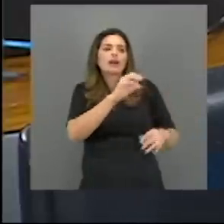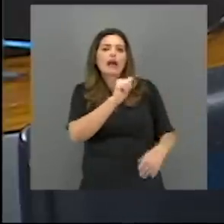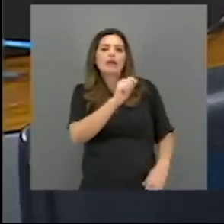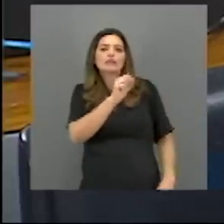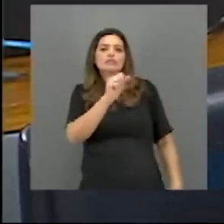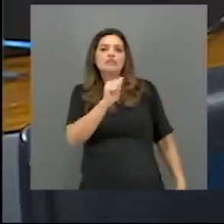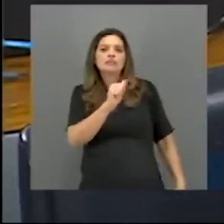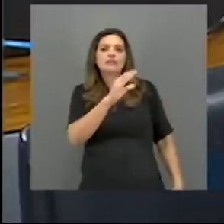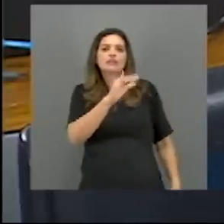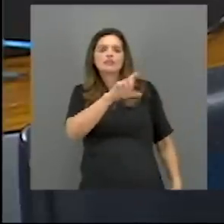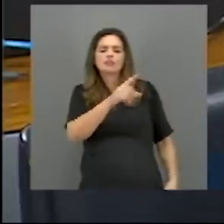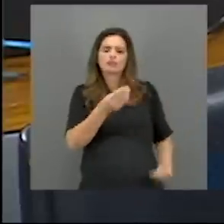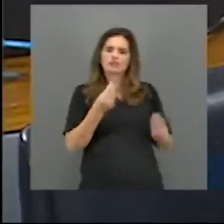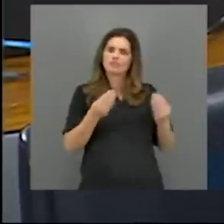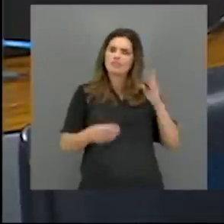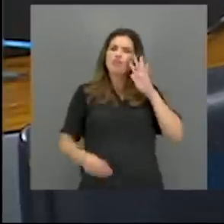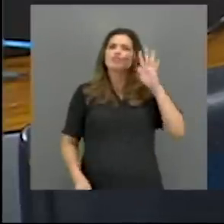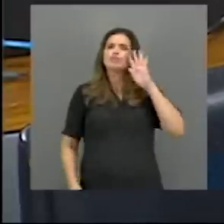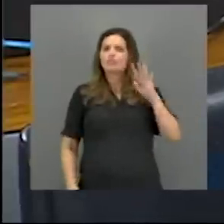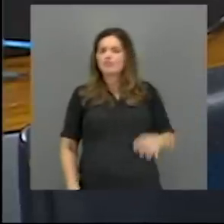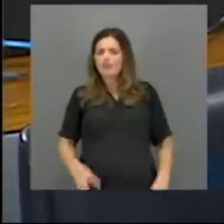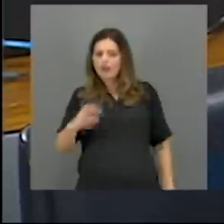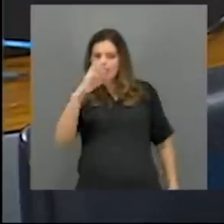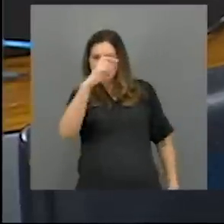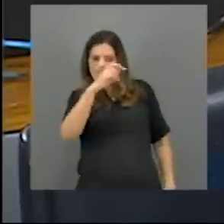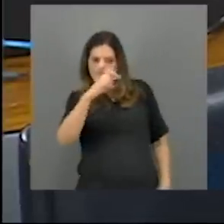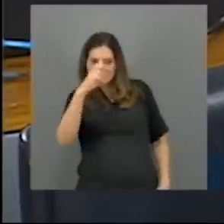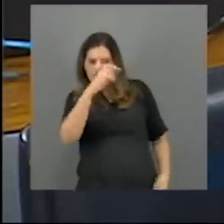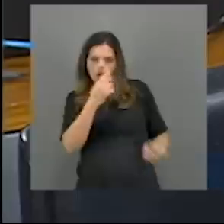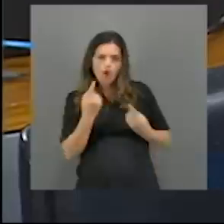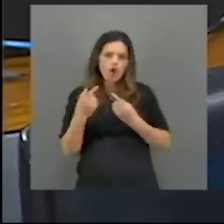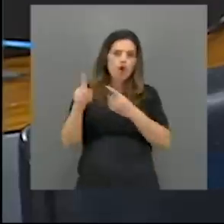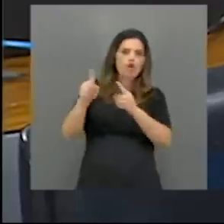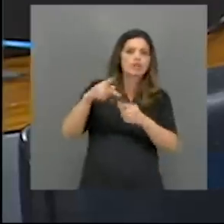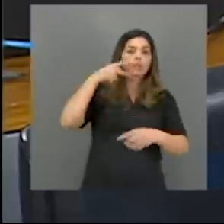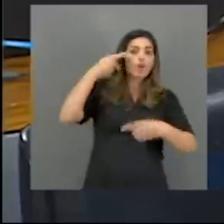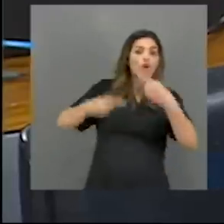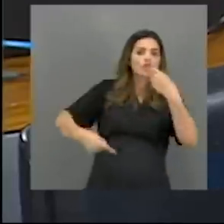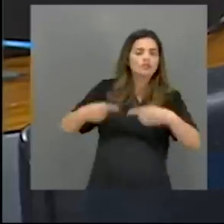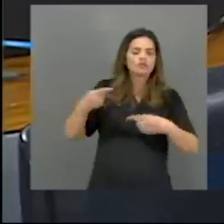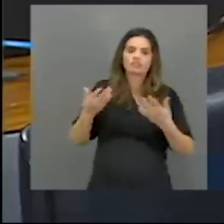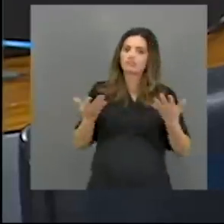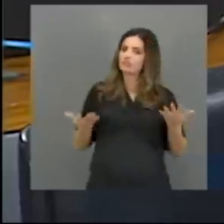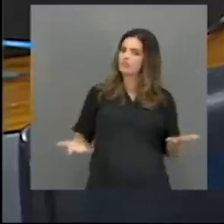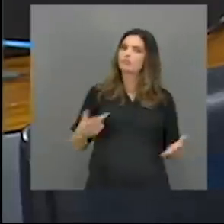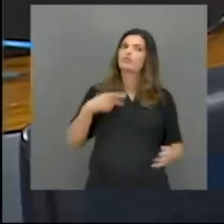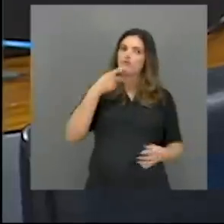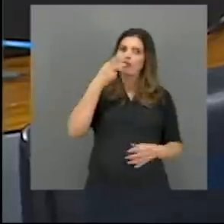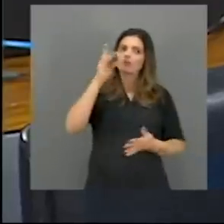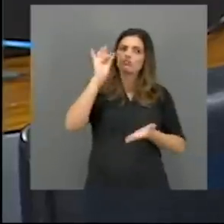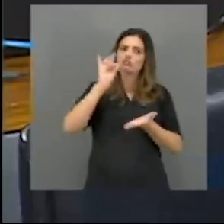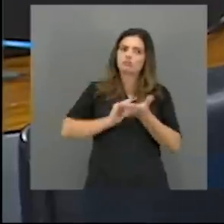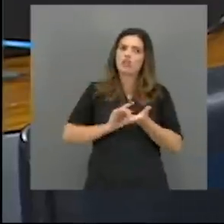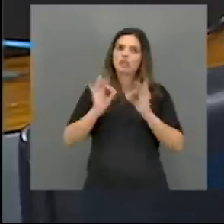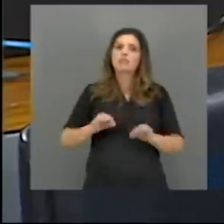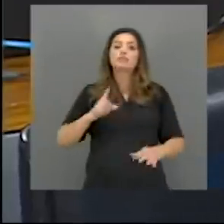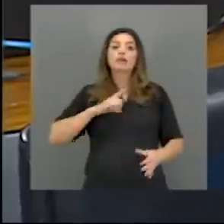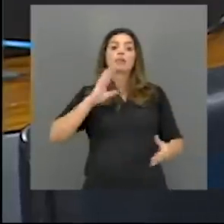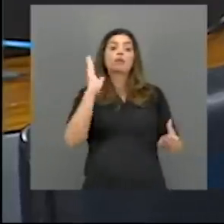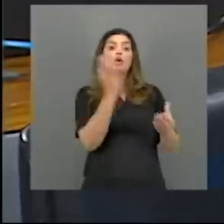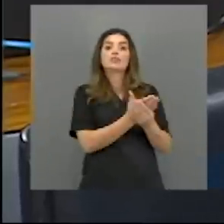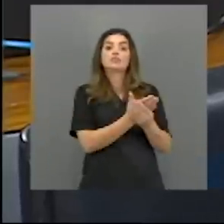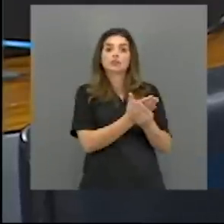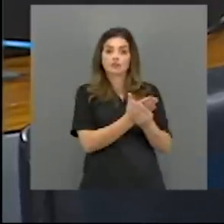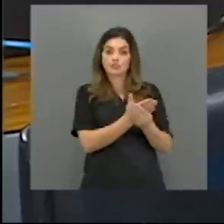a institucionalização da espionagem contra adversários políticos. E eu não digo isso de maneira leviana não, porque há um processo judicial, um